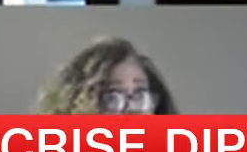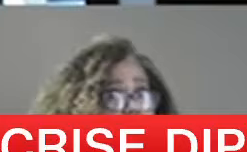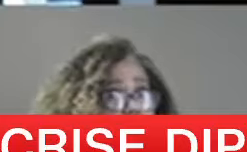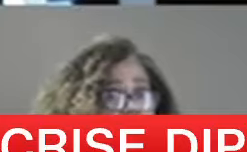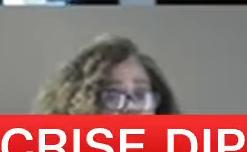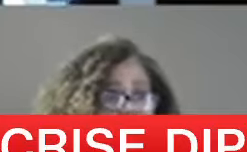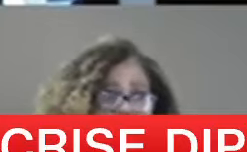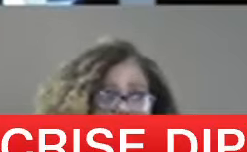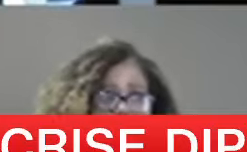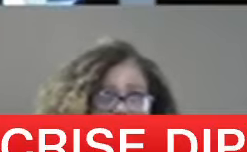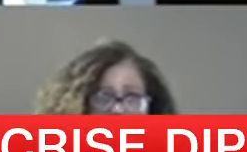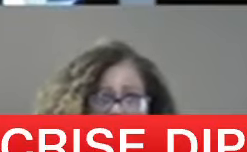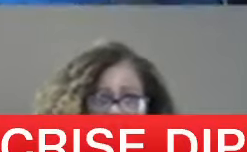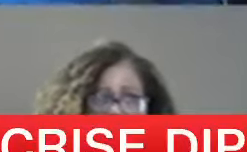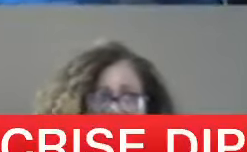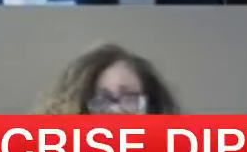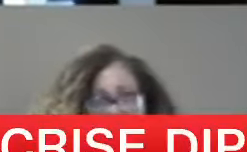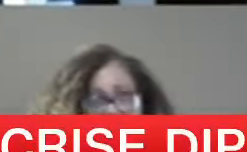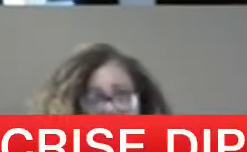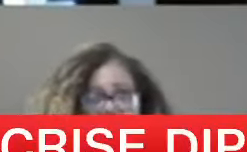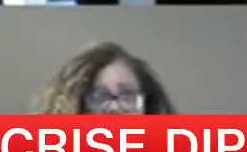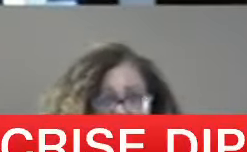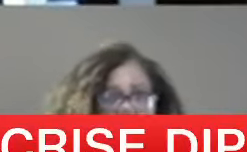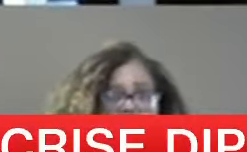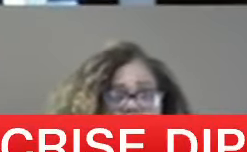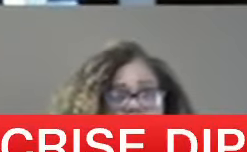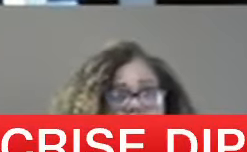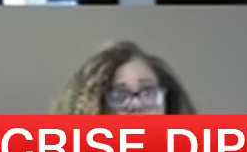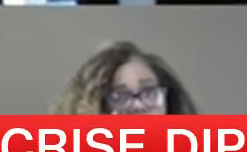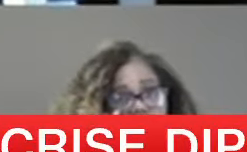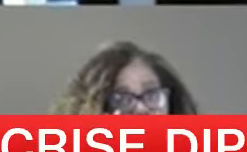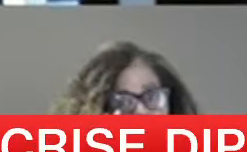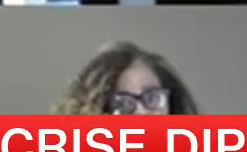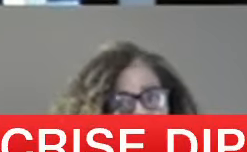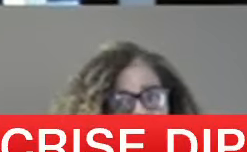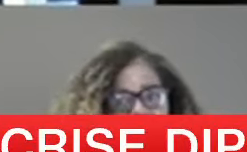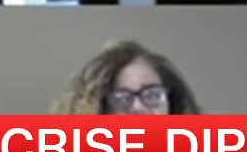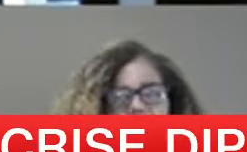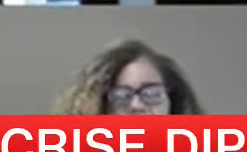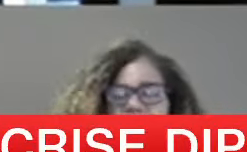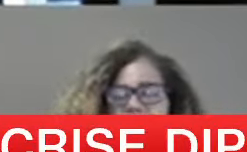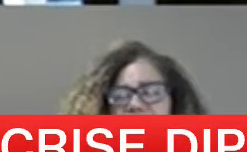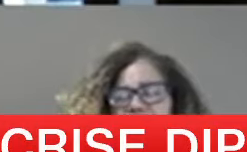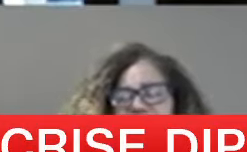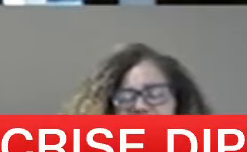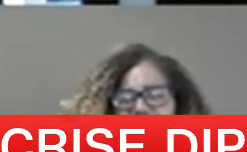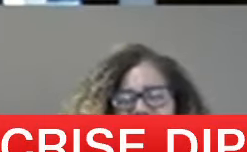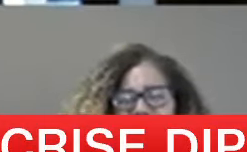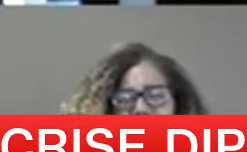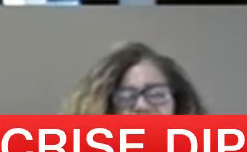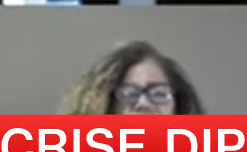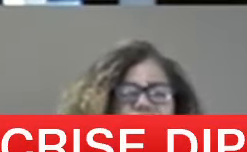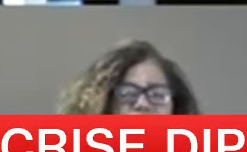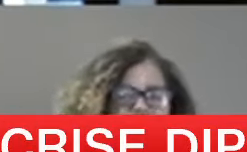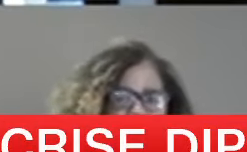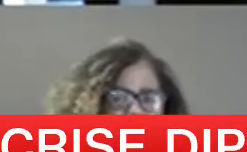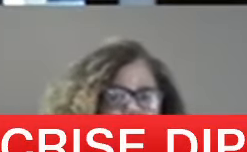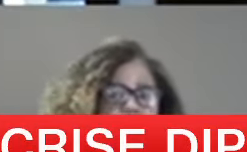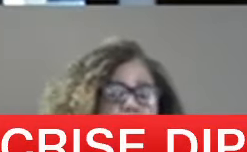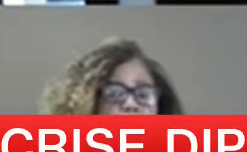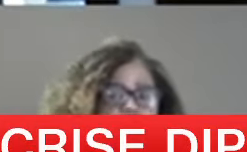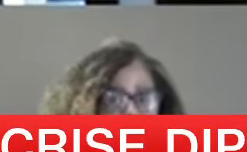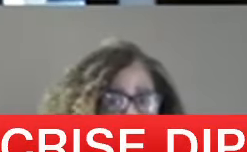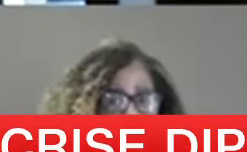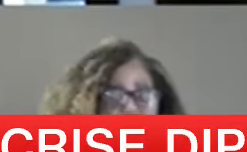da humanidade. Uma fala dessa natureza deve